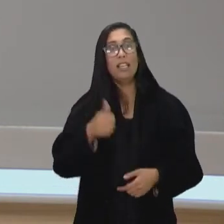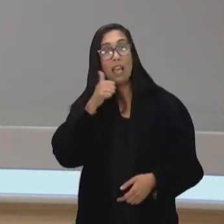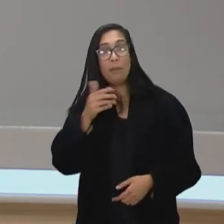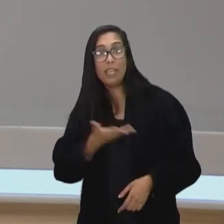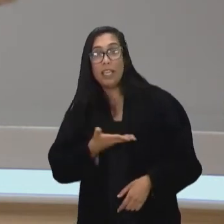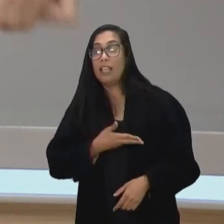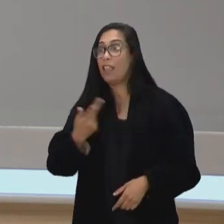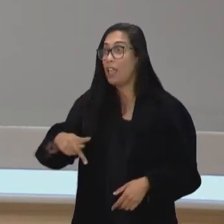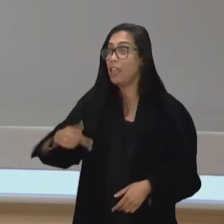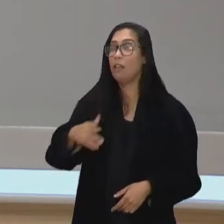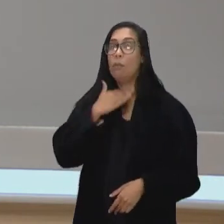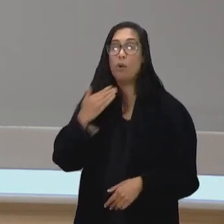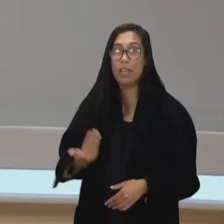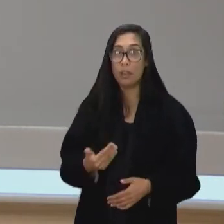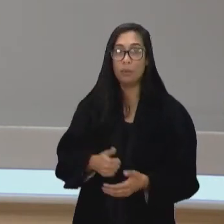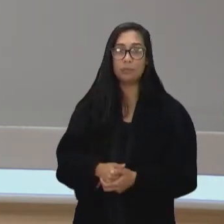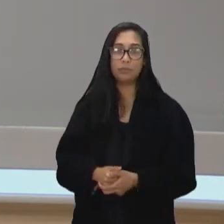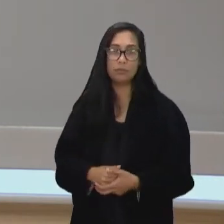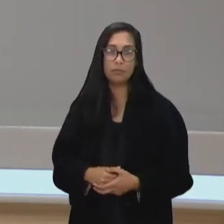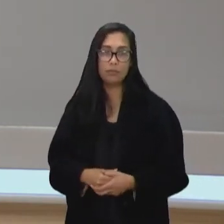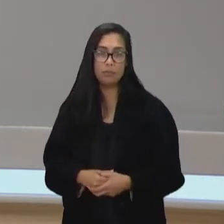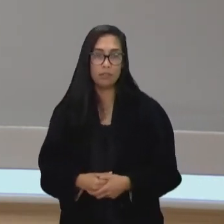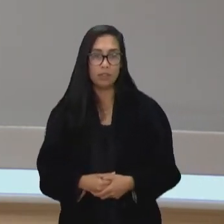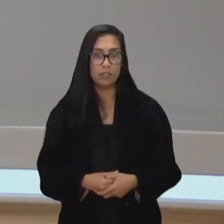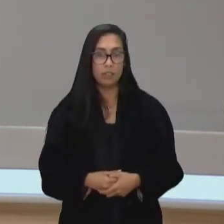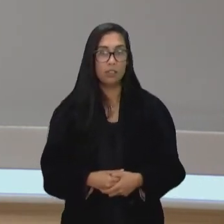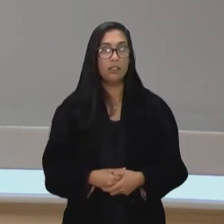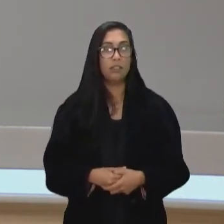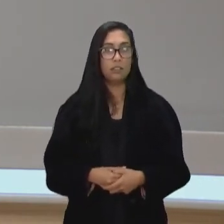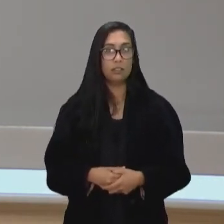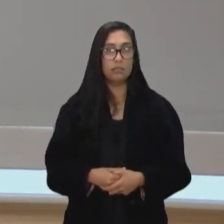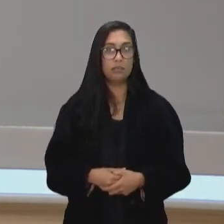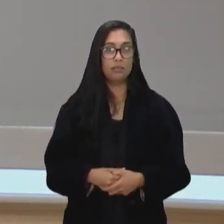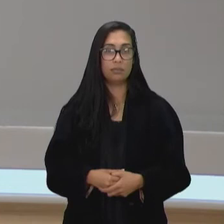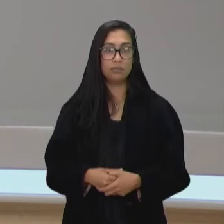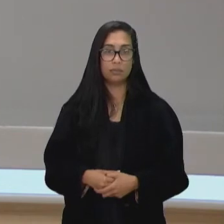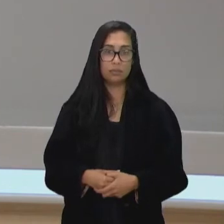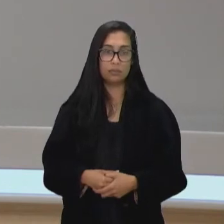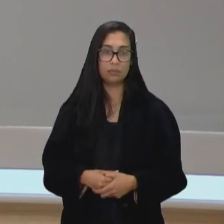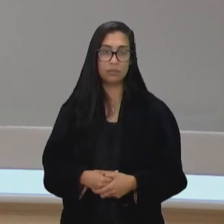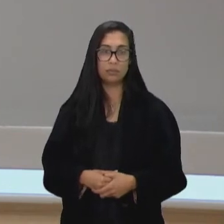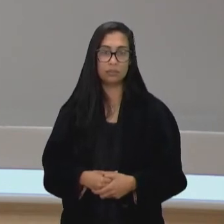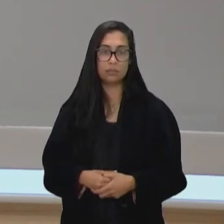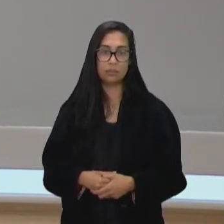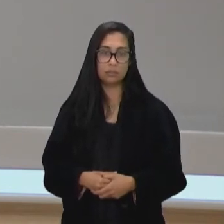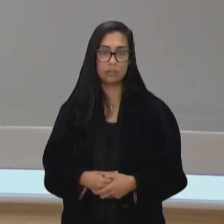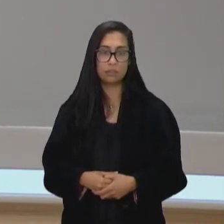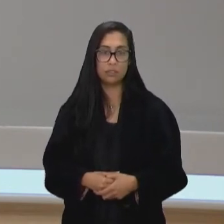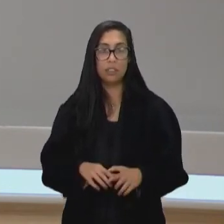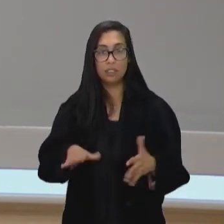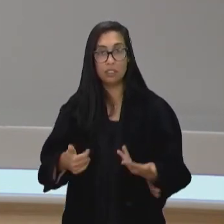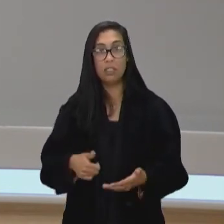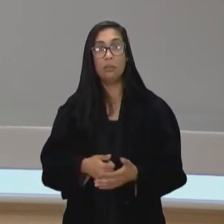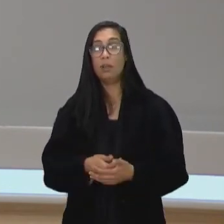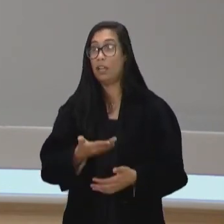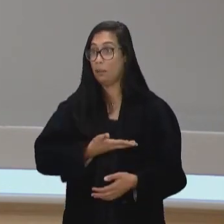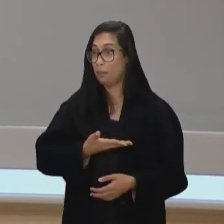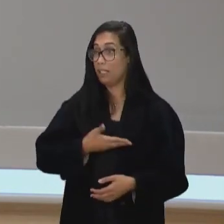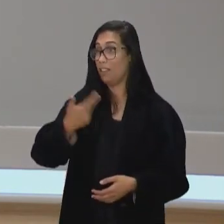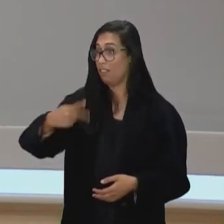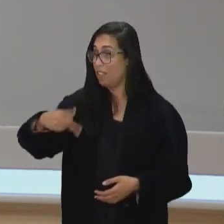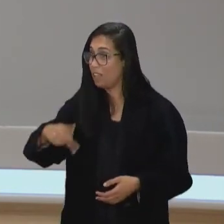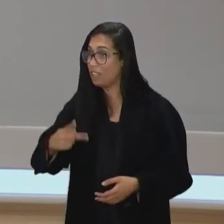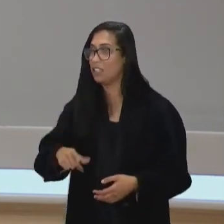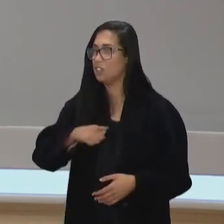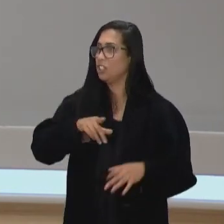acho. Depois que ela roubou a pulseira. Sim. Aí a amiga dela já tinha um